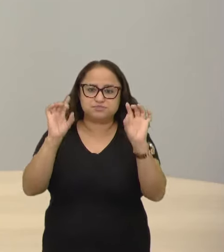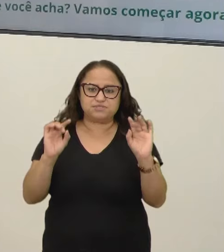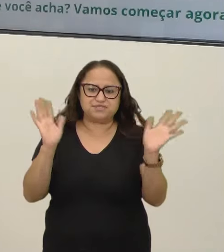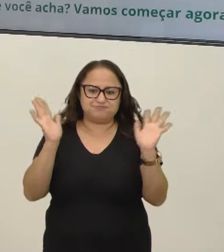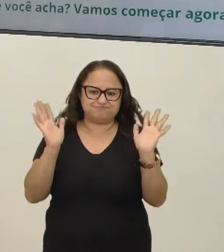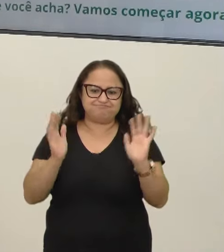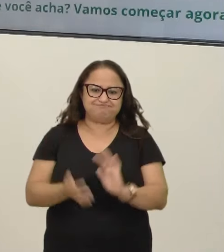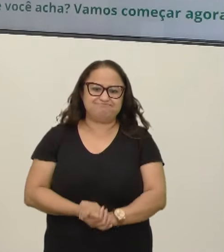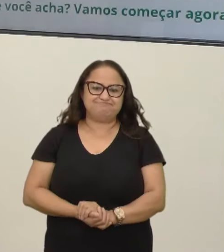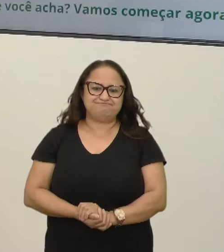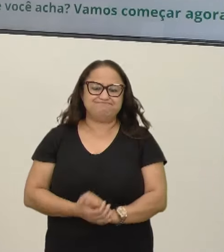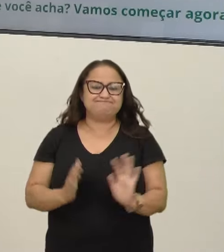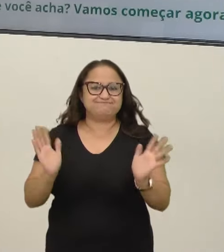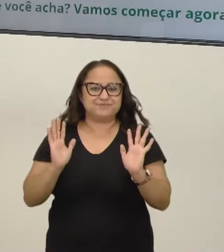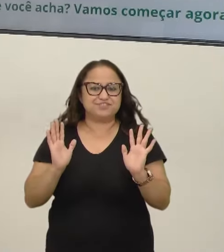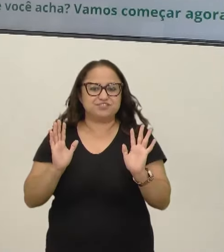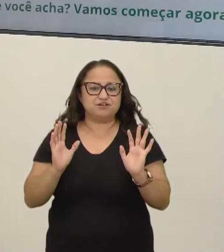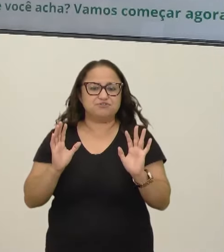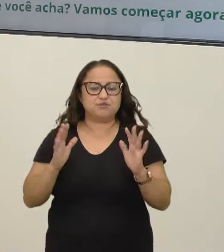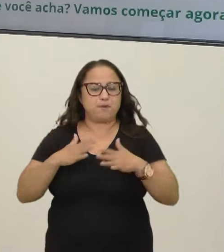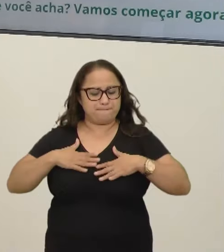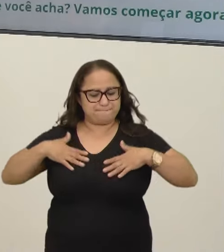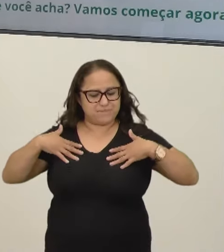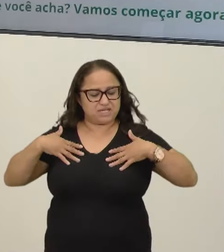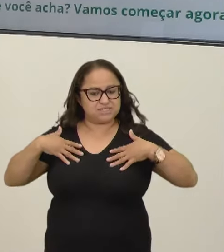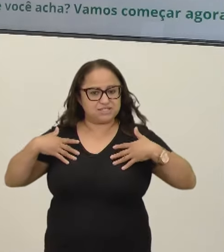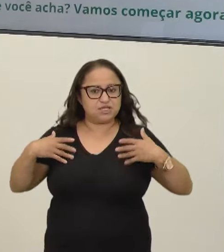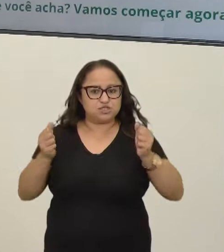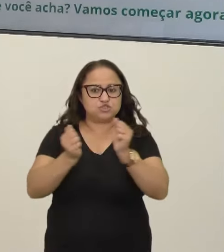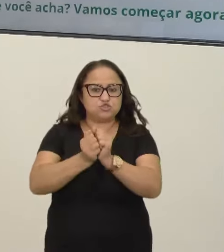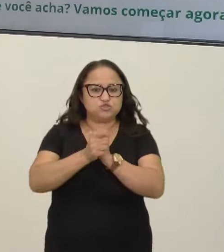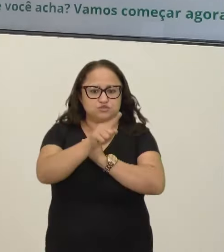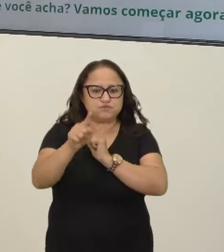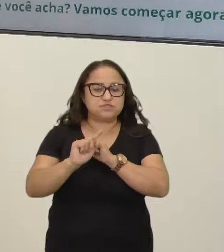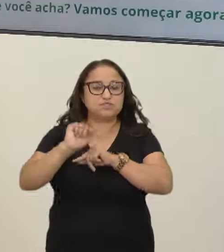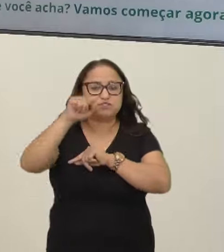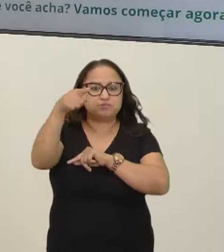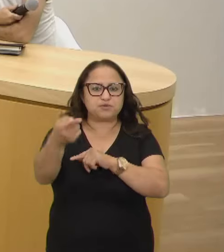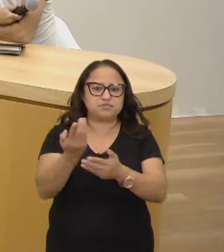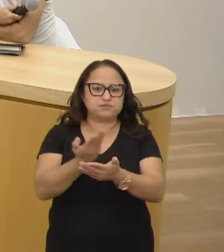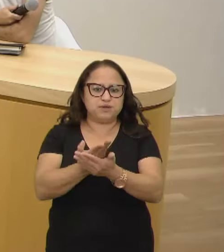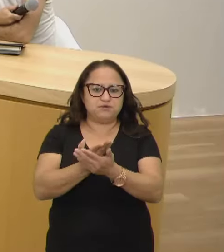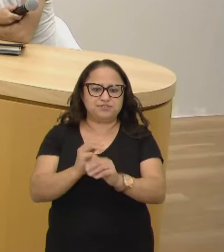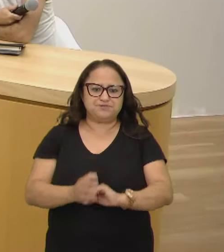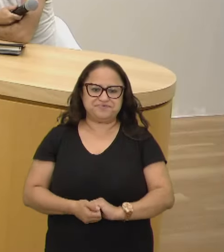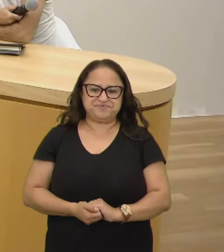gente. Tchau, tchau, gente. Foi uma honra compartilhar esse momento com vocês e nos vemos na próxima.